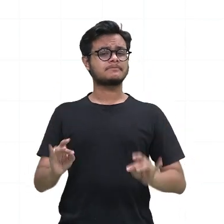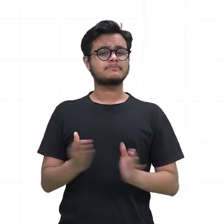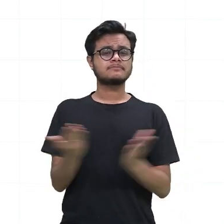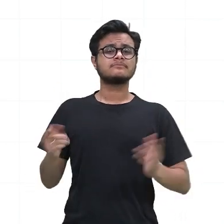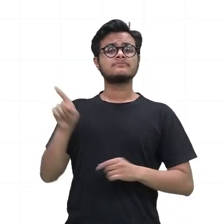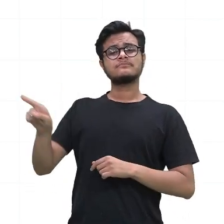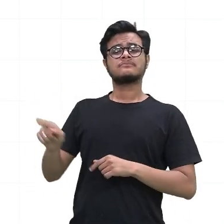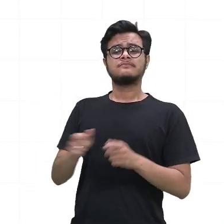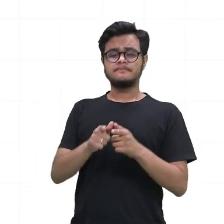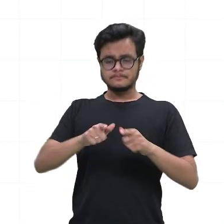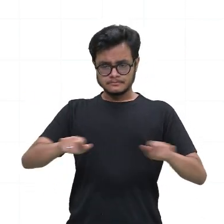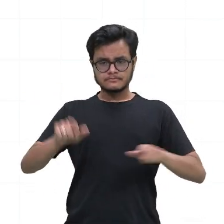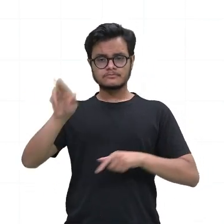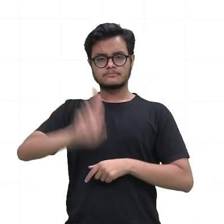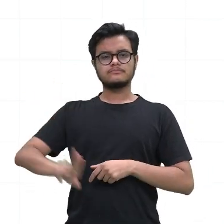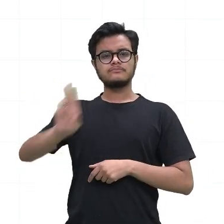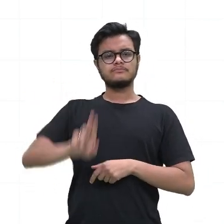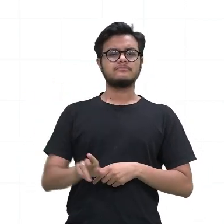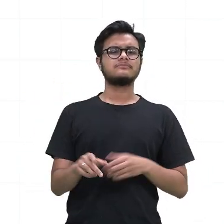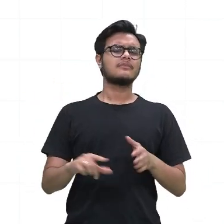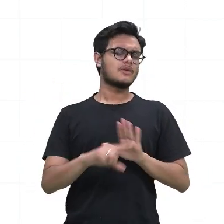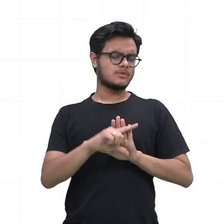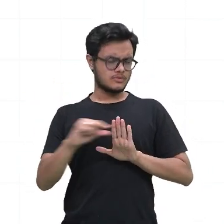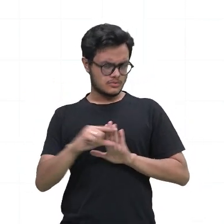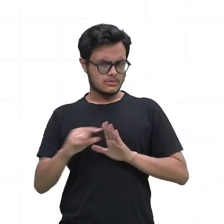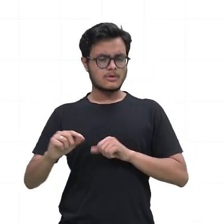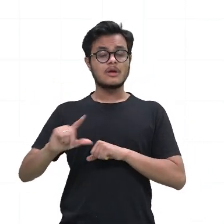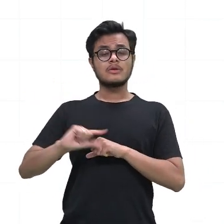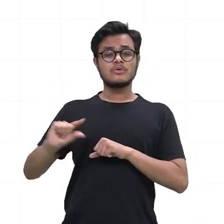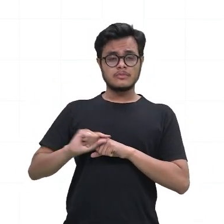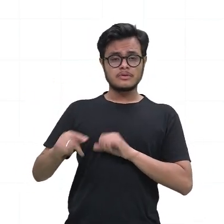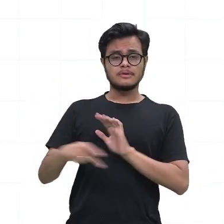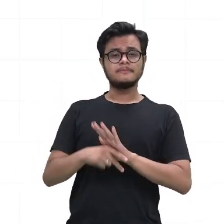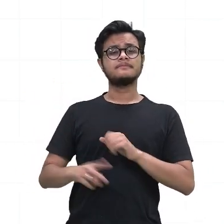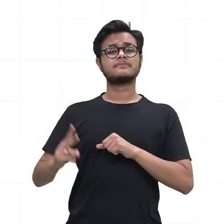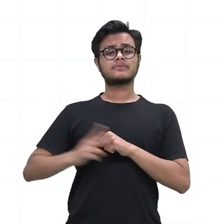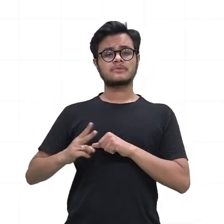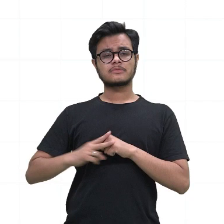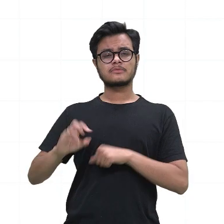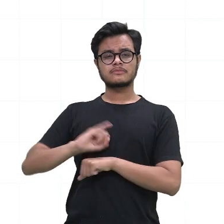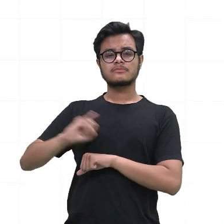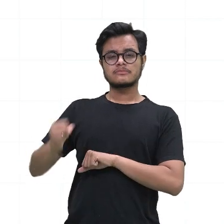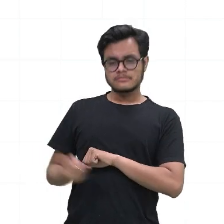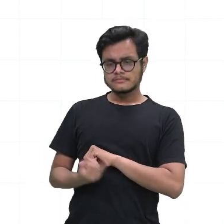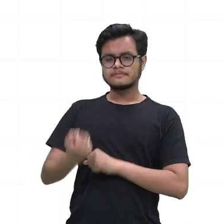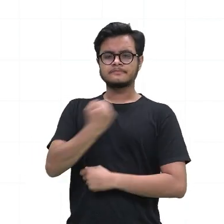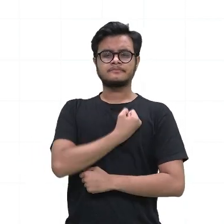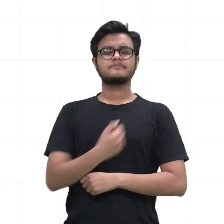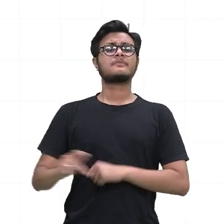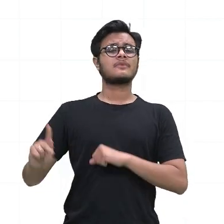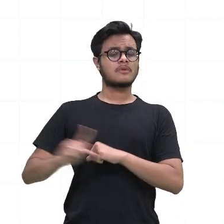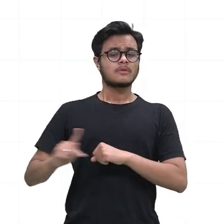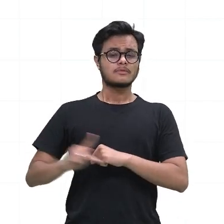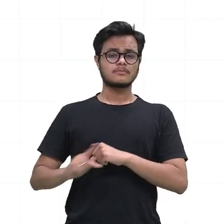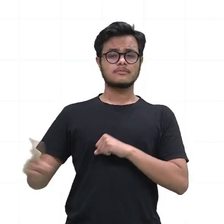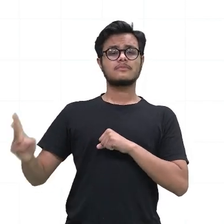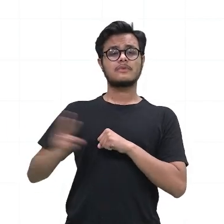classes, gramaticais, variáveis, conceito e flexões, substantivo, artigo,